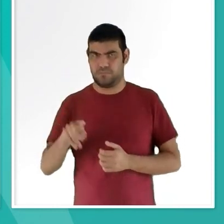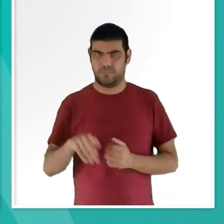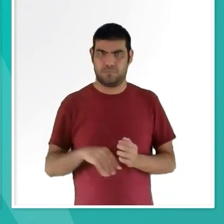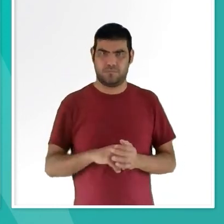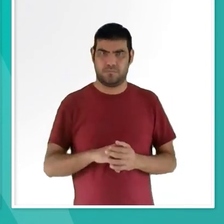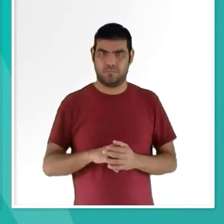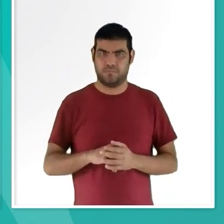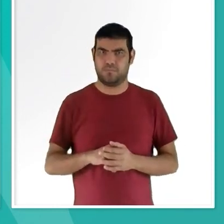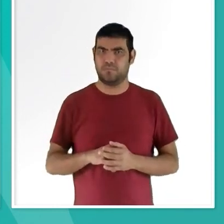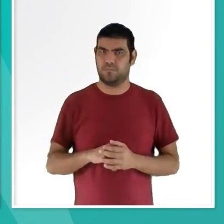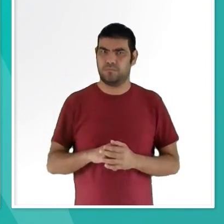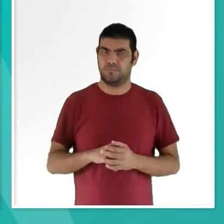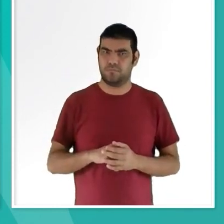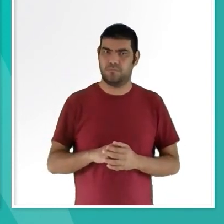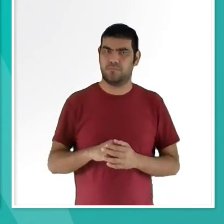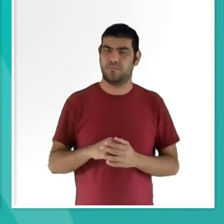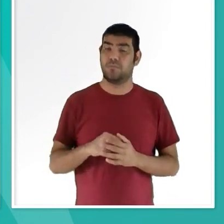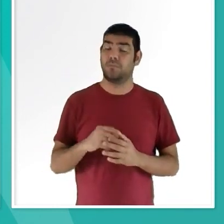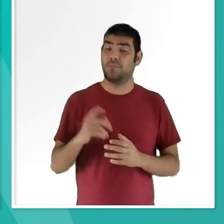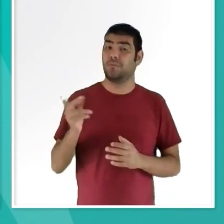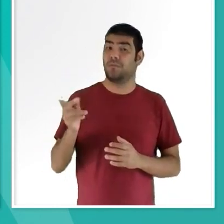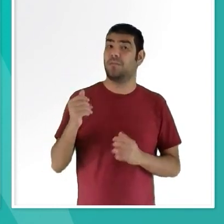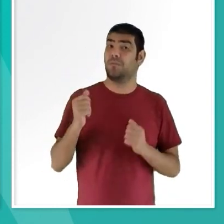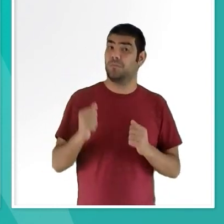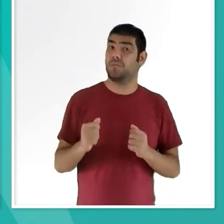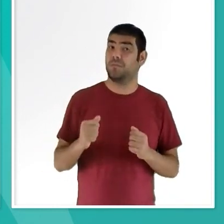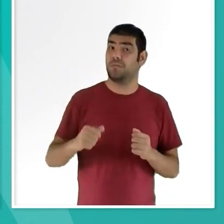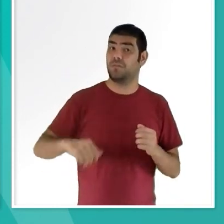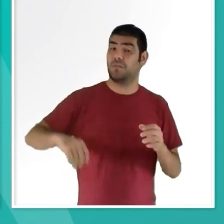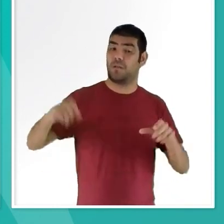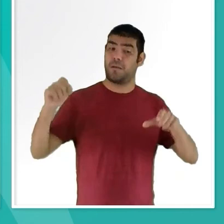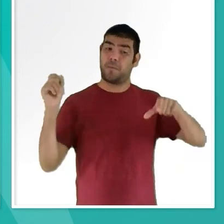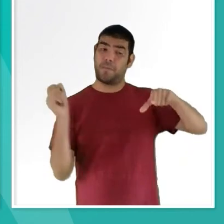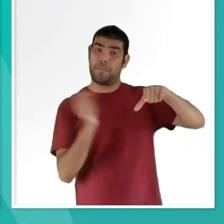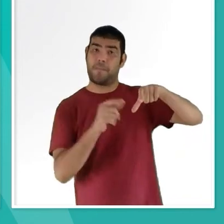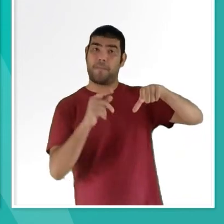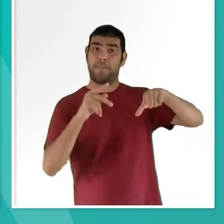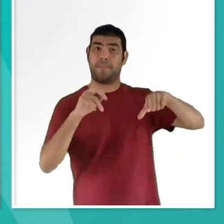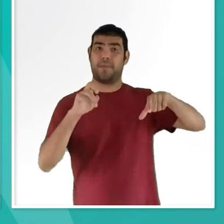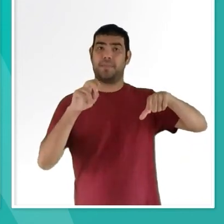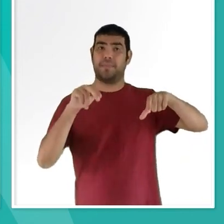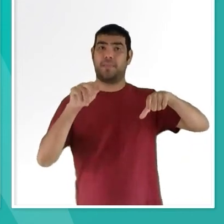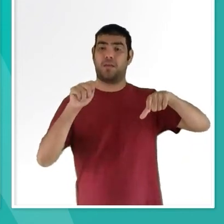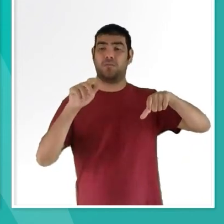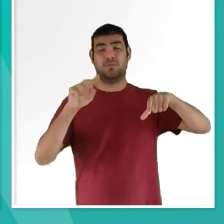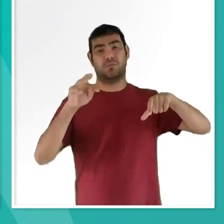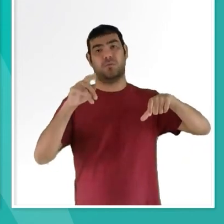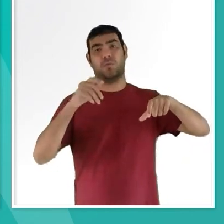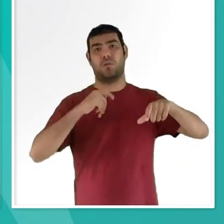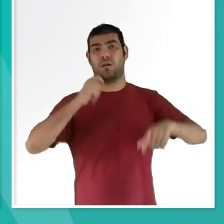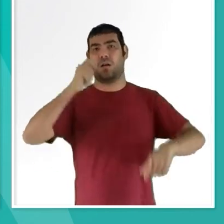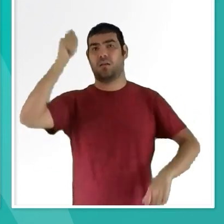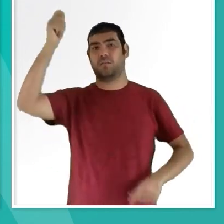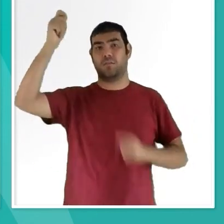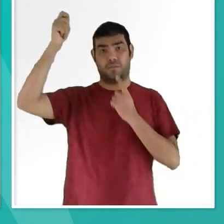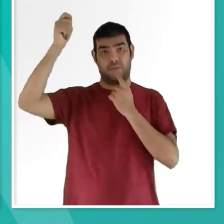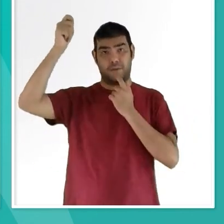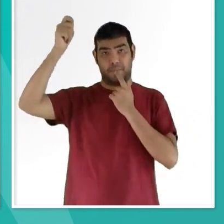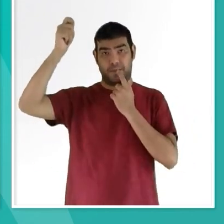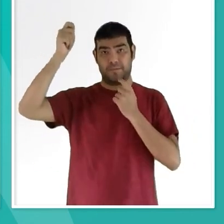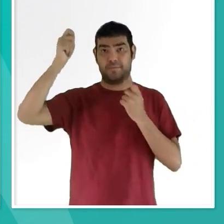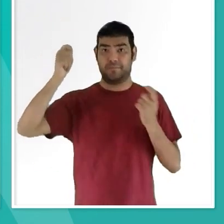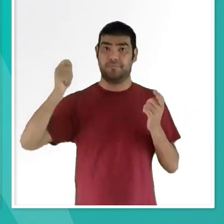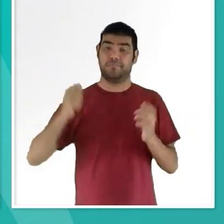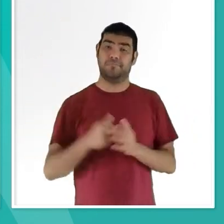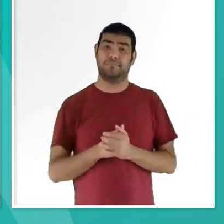tem como consequência o pênalti ou um cartão vermelho, certo? Então, o que vai definir